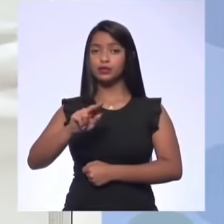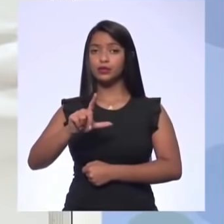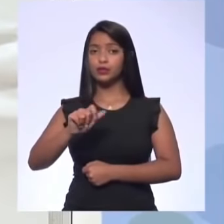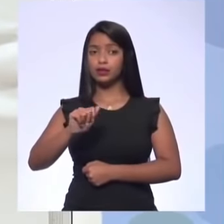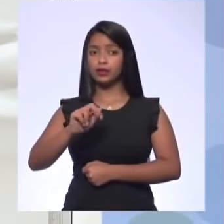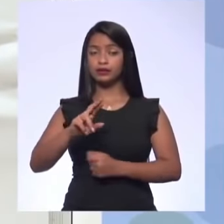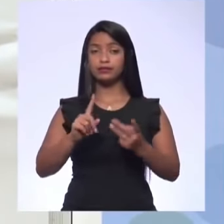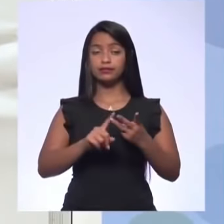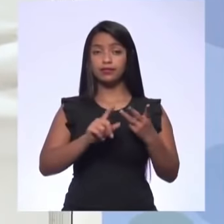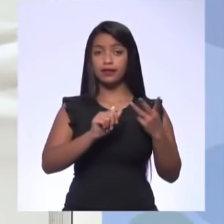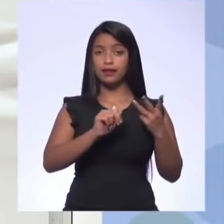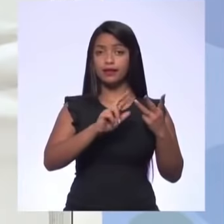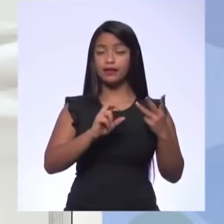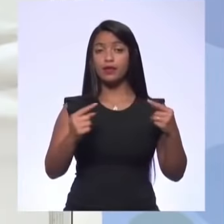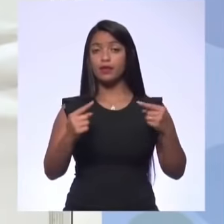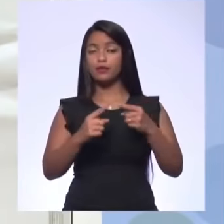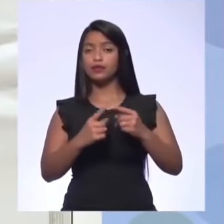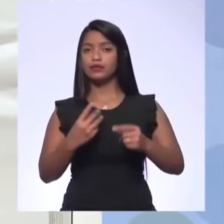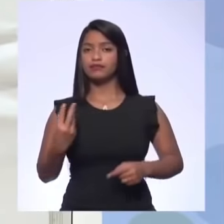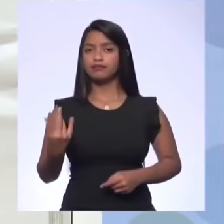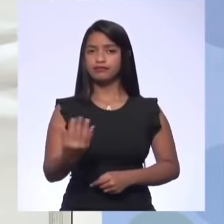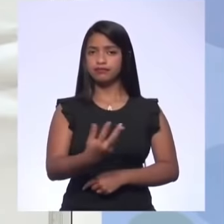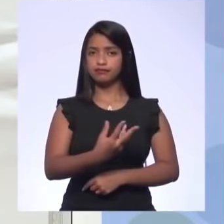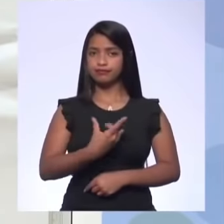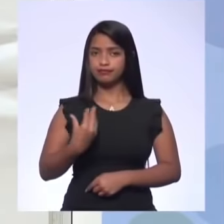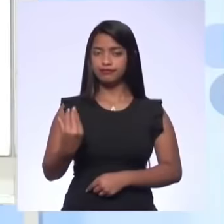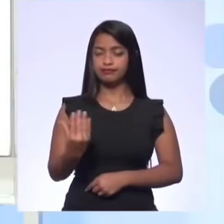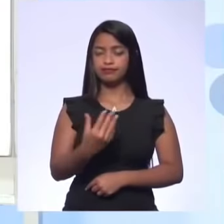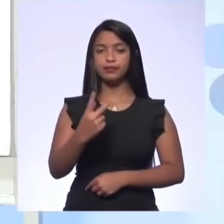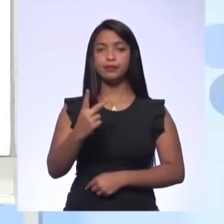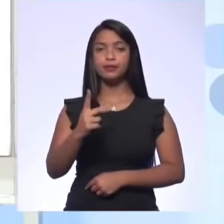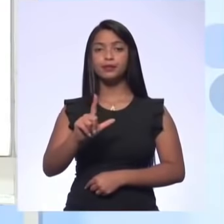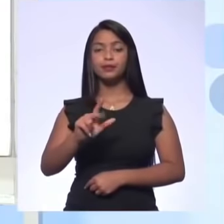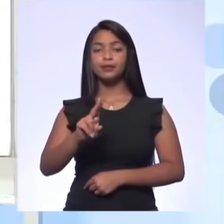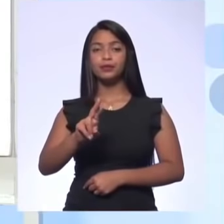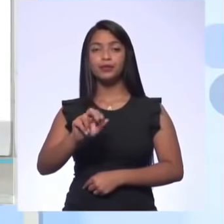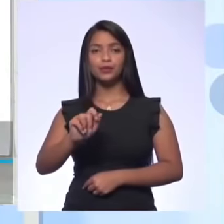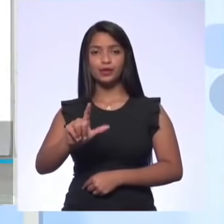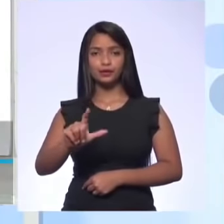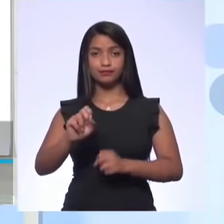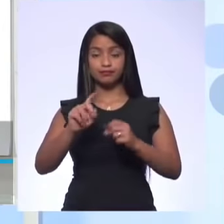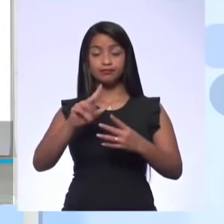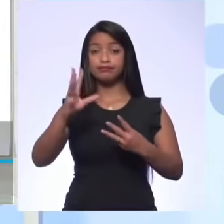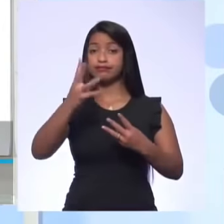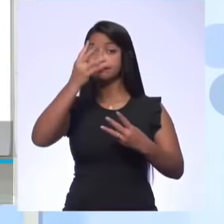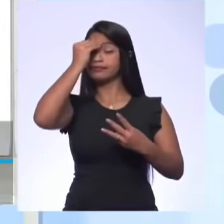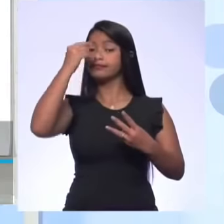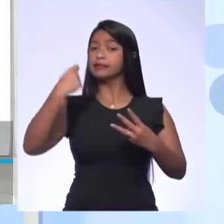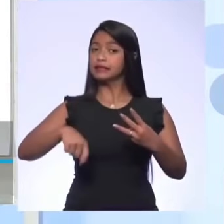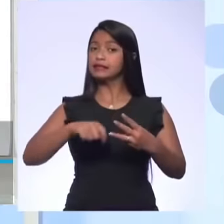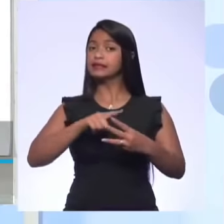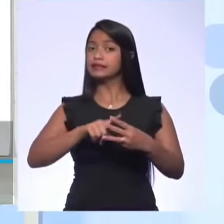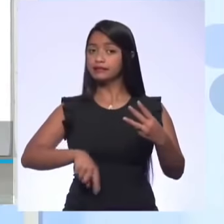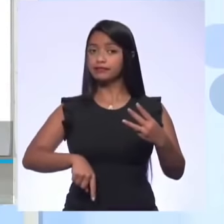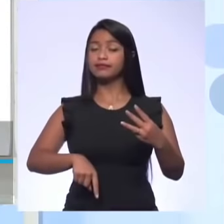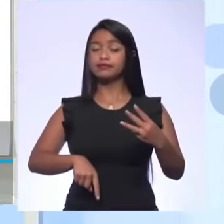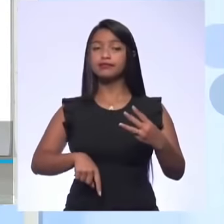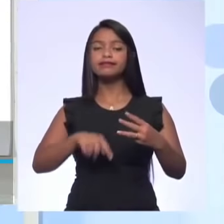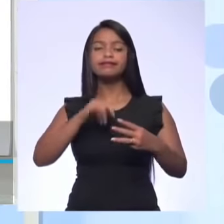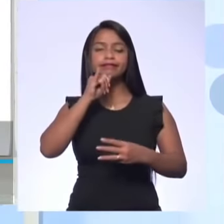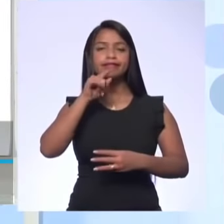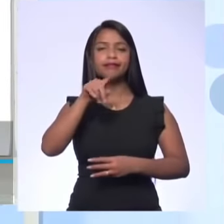Então, gente, a gente tem sempre que lembrar isso aqui. Não é errado a gente falar o inglês e errar alguma